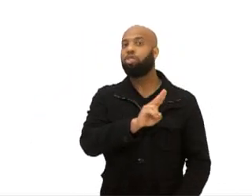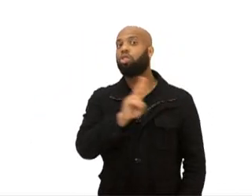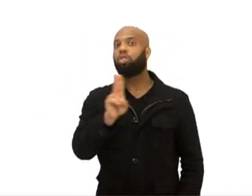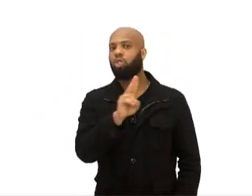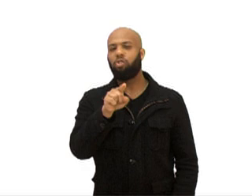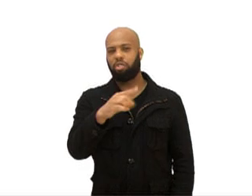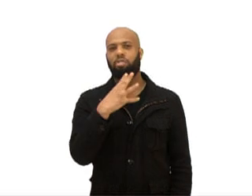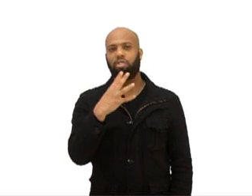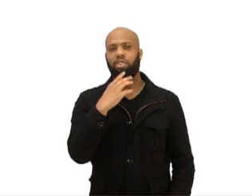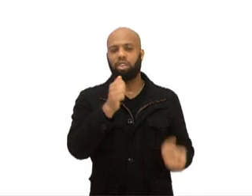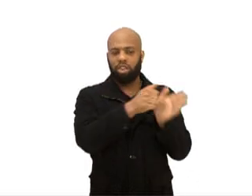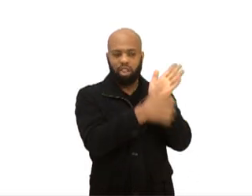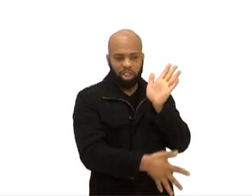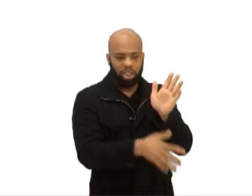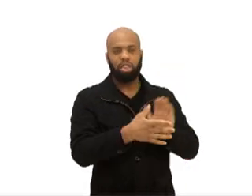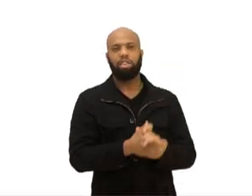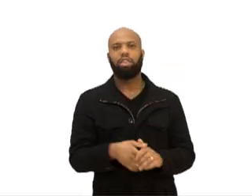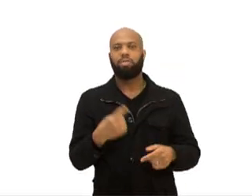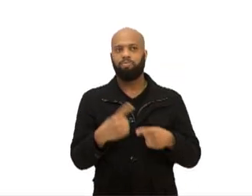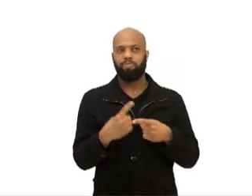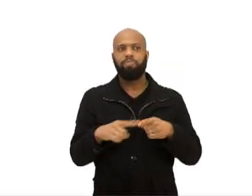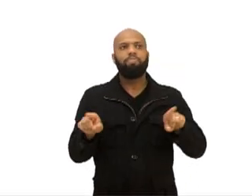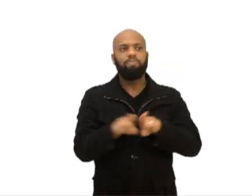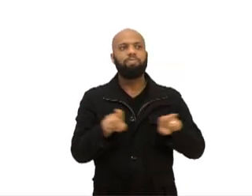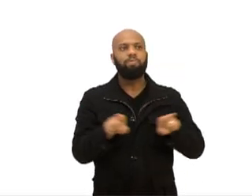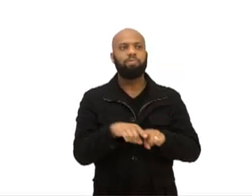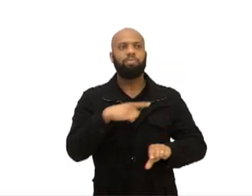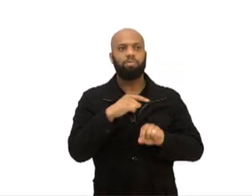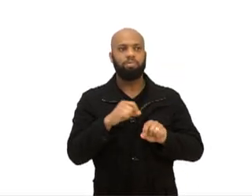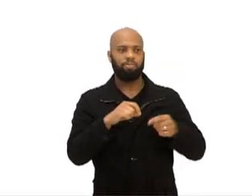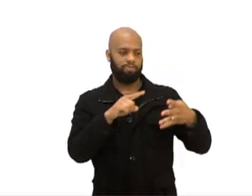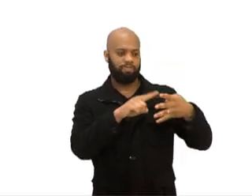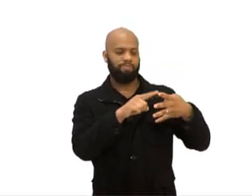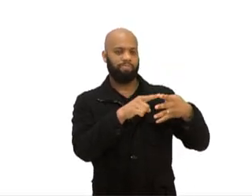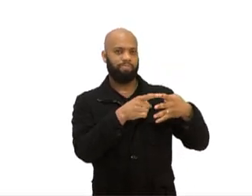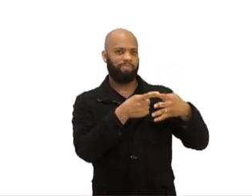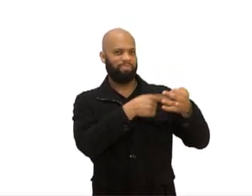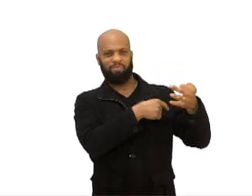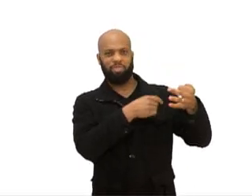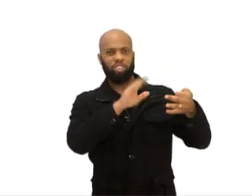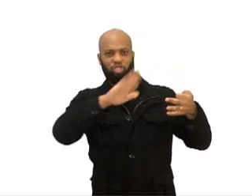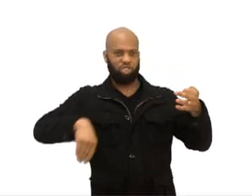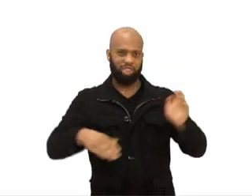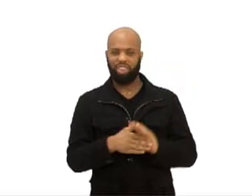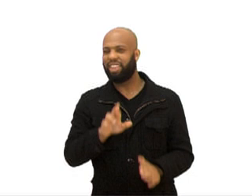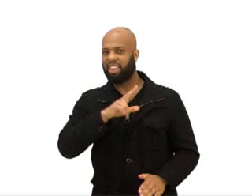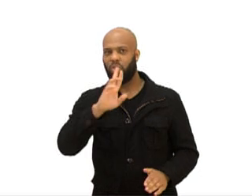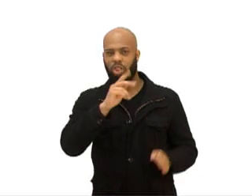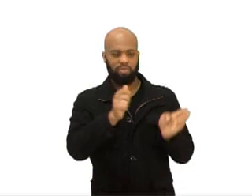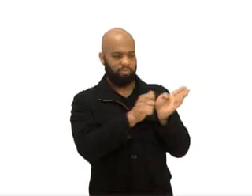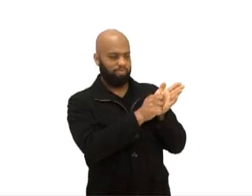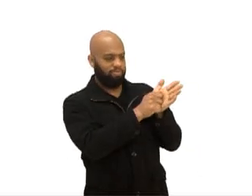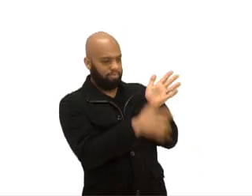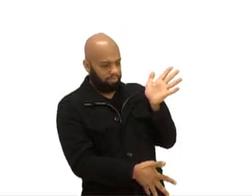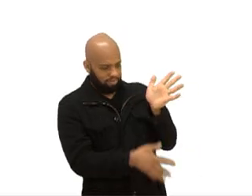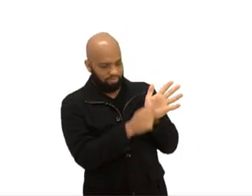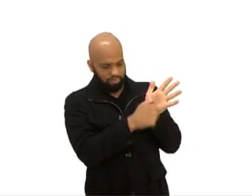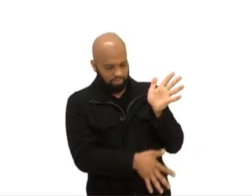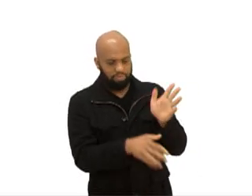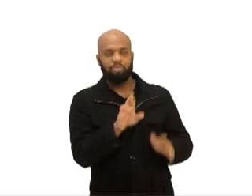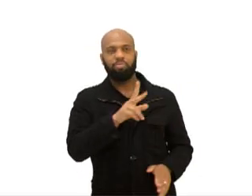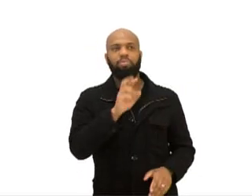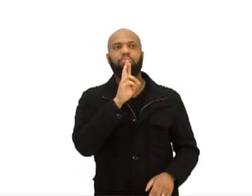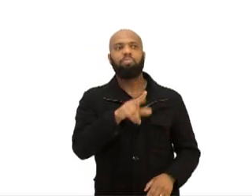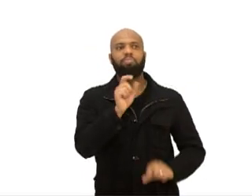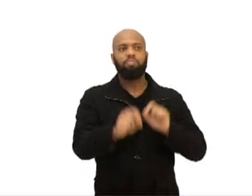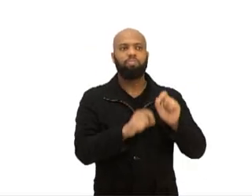essas figuras de linguagem, tirando, claro, a humanização, que humanização ali não é uma figura de linguagem. Nós temos como